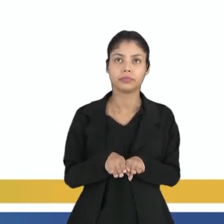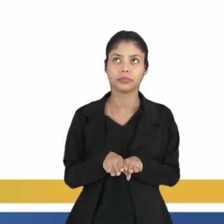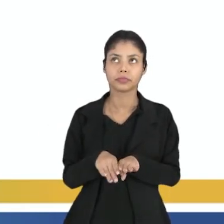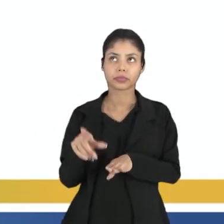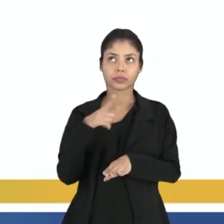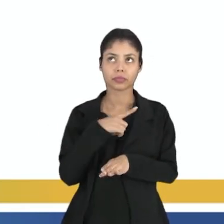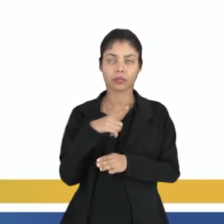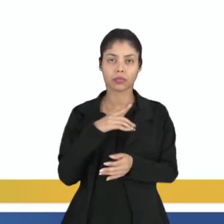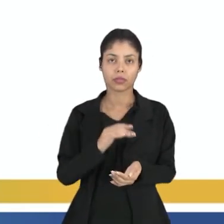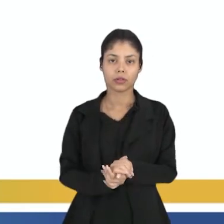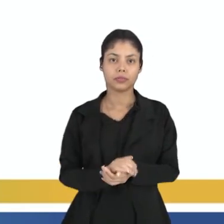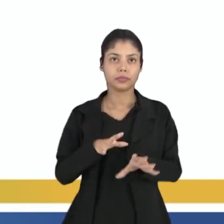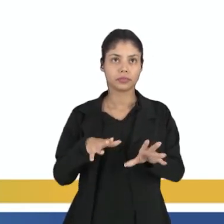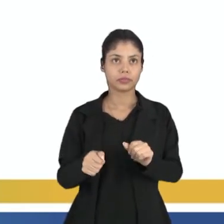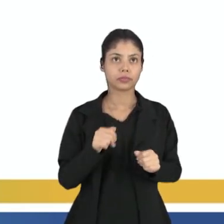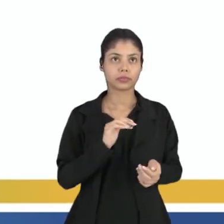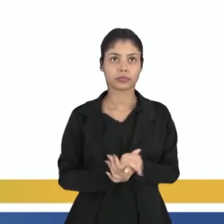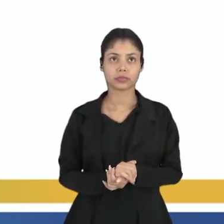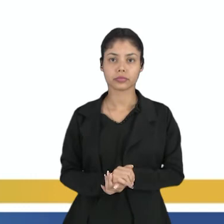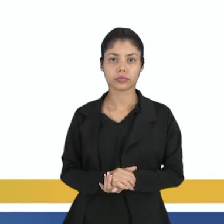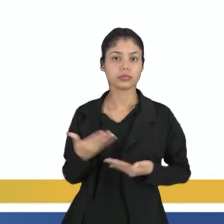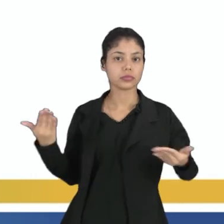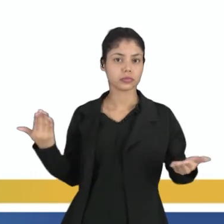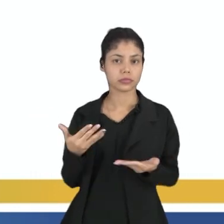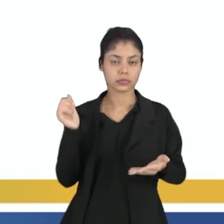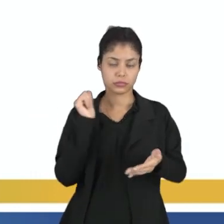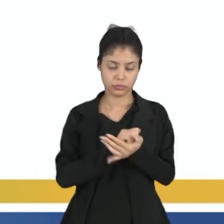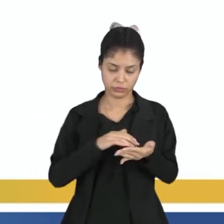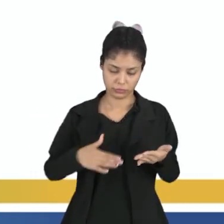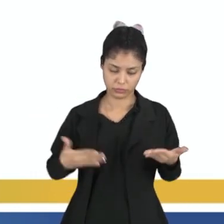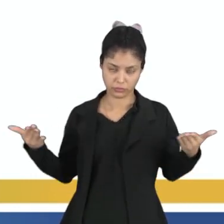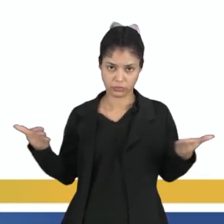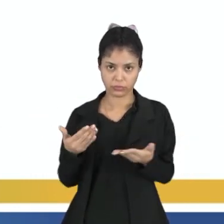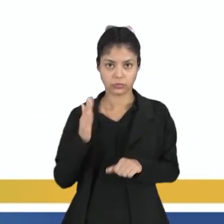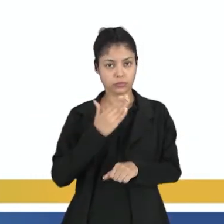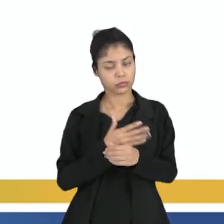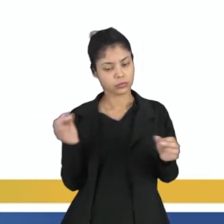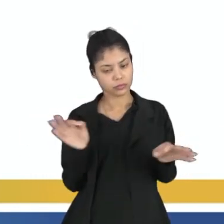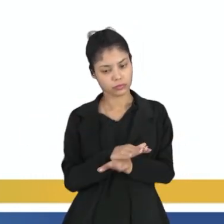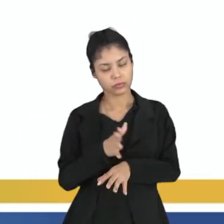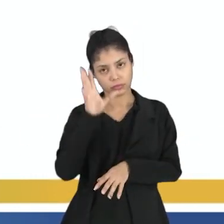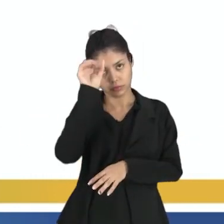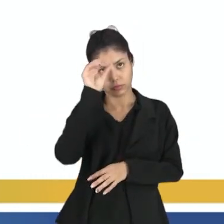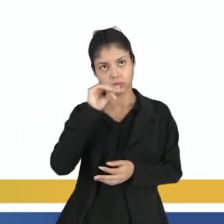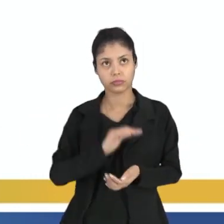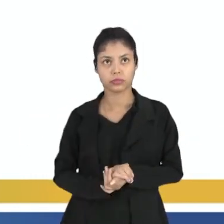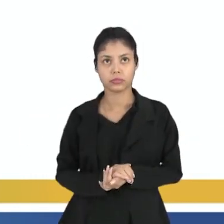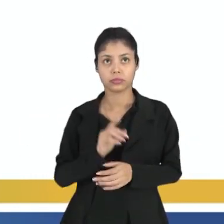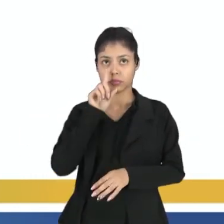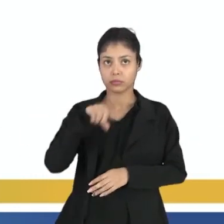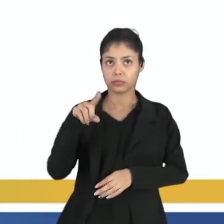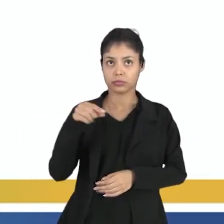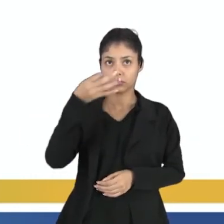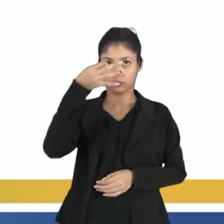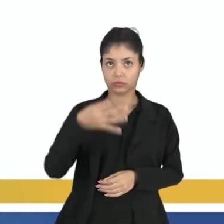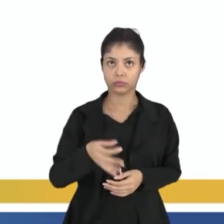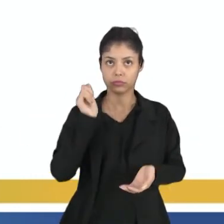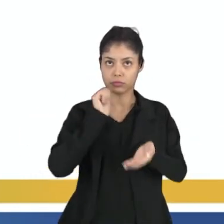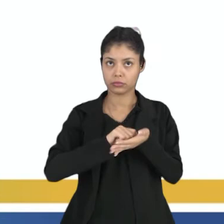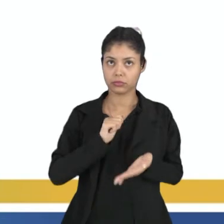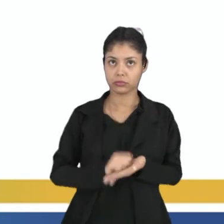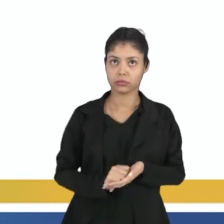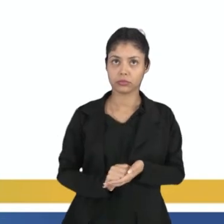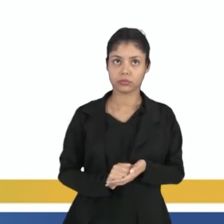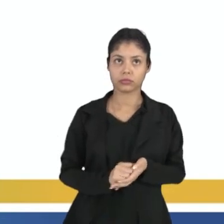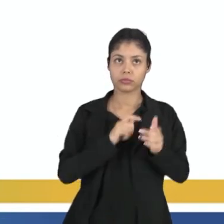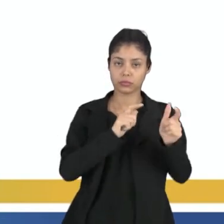vão ter essa formação. E vamos exercitar o que nós acabamos de aprender. Assinale a alternativa que